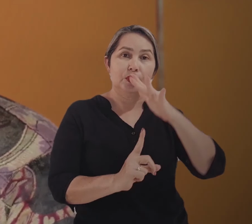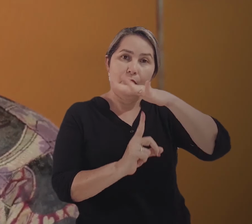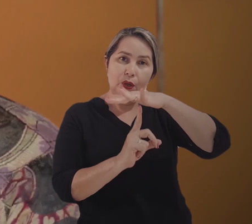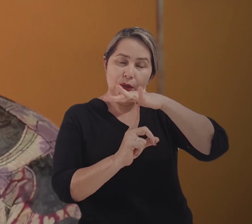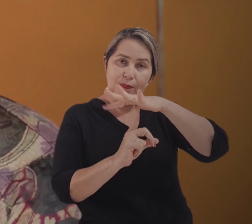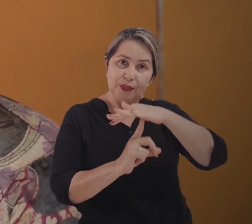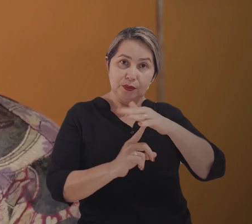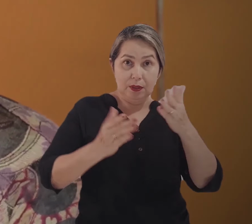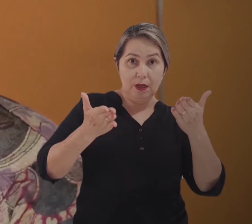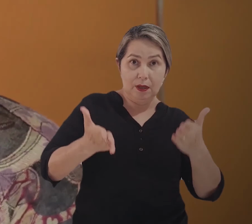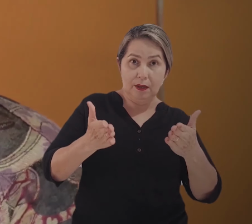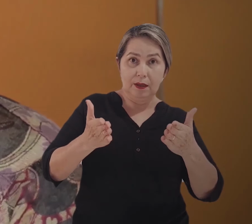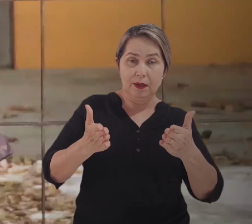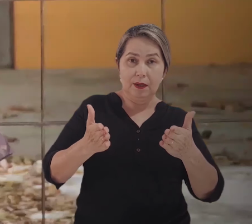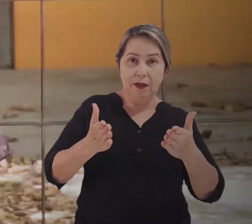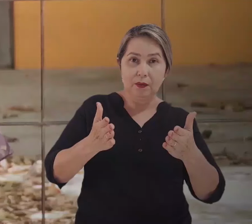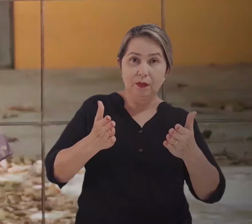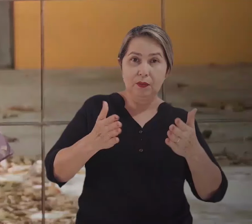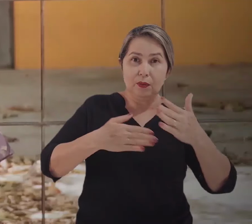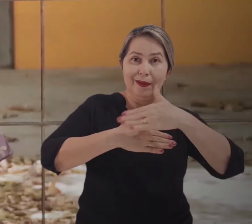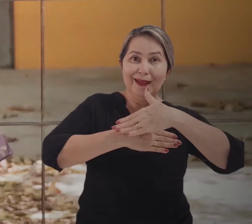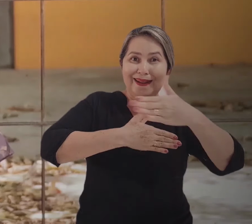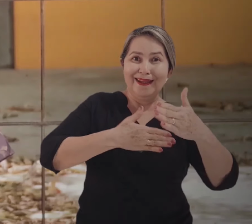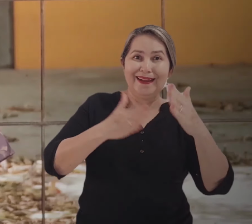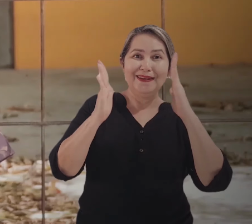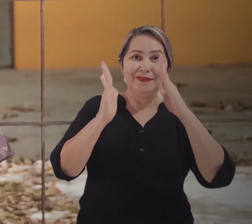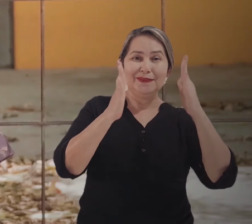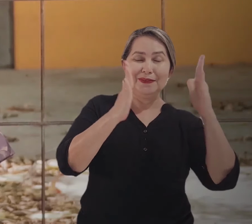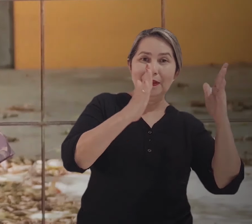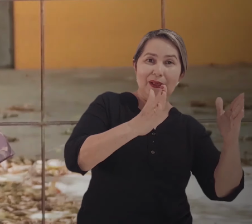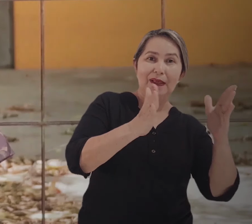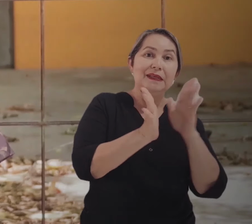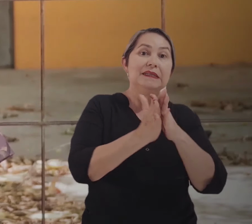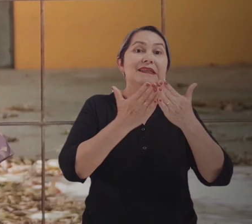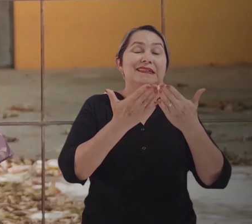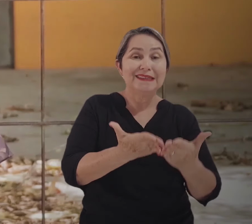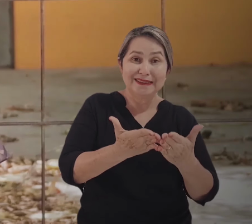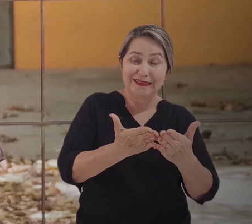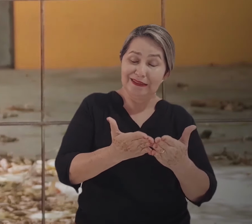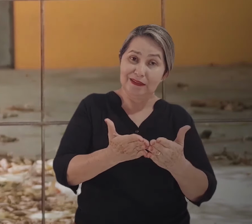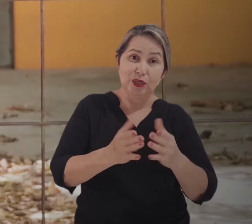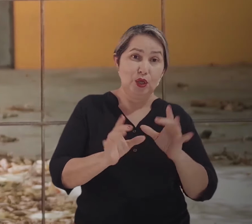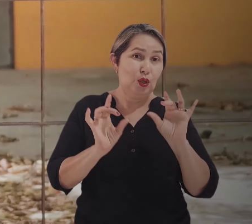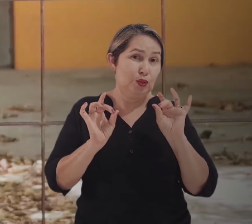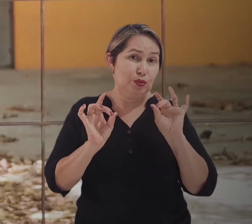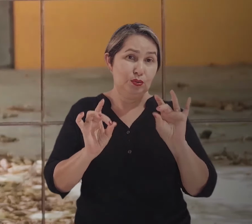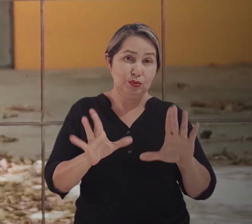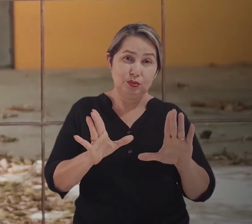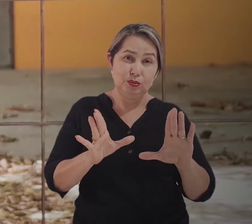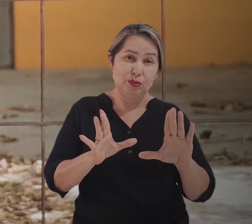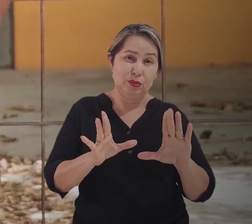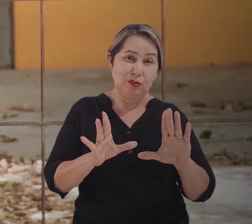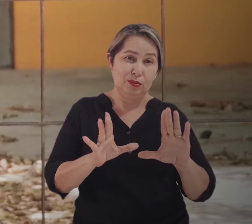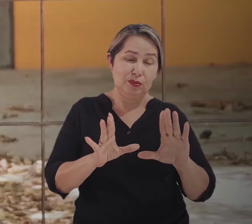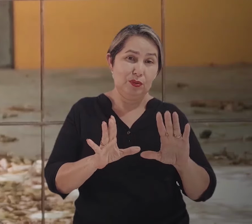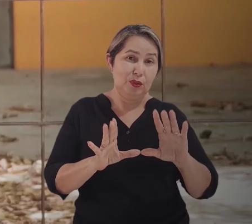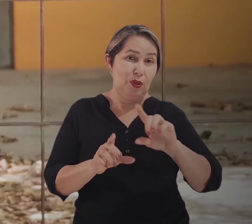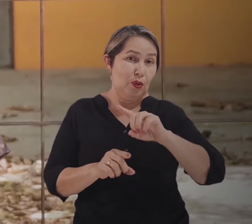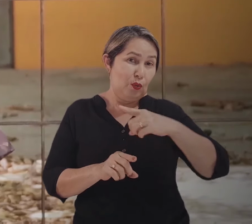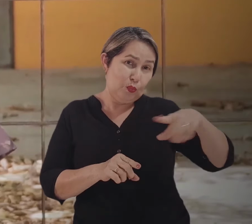é a biblioteca. A maioria não, isso deveria ser feito com trabalho,